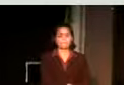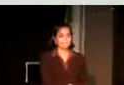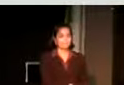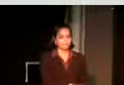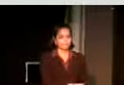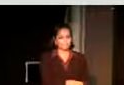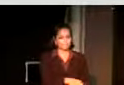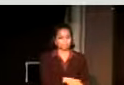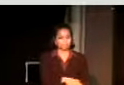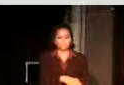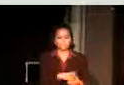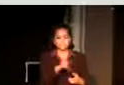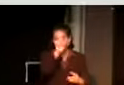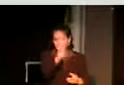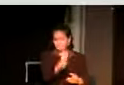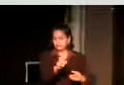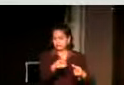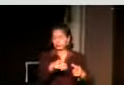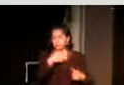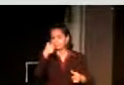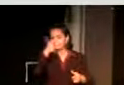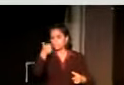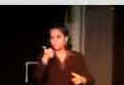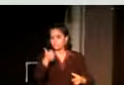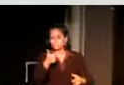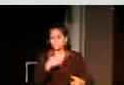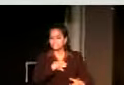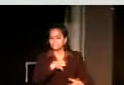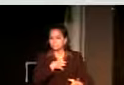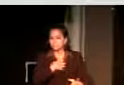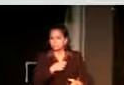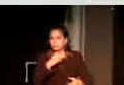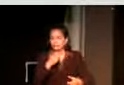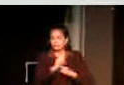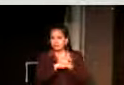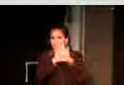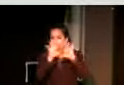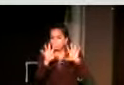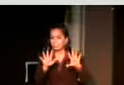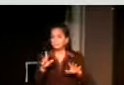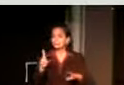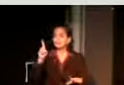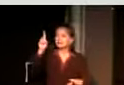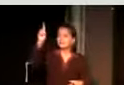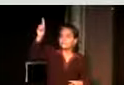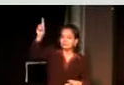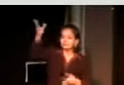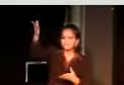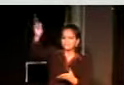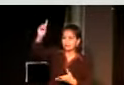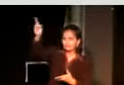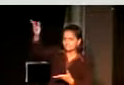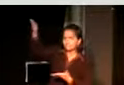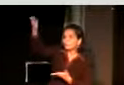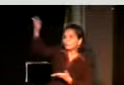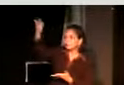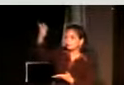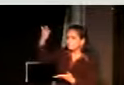portanto a maior referência que podemos ter dessa misericórdia vem lá do alto para nós